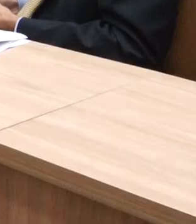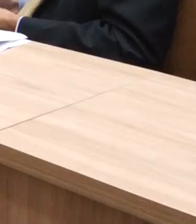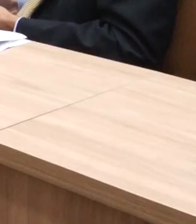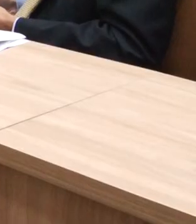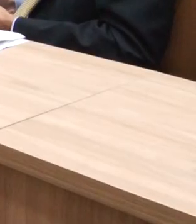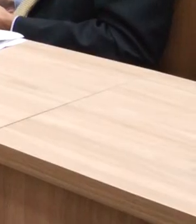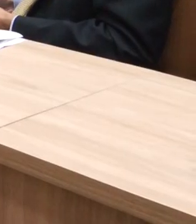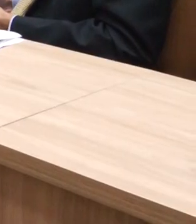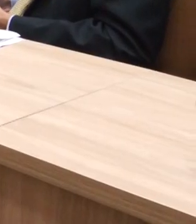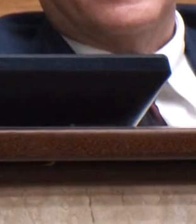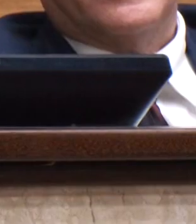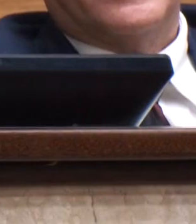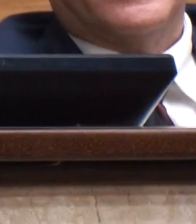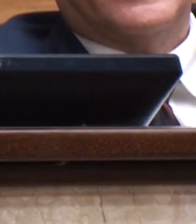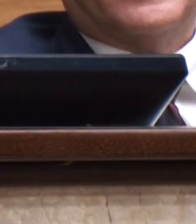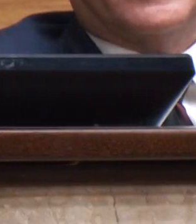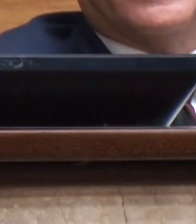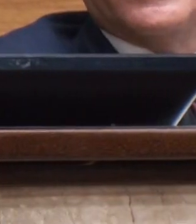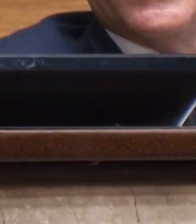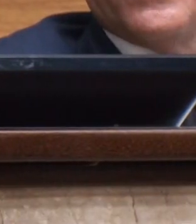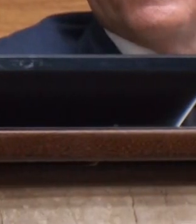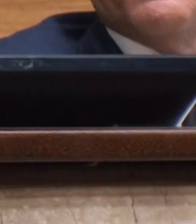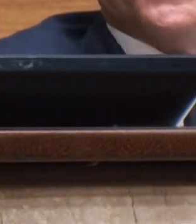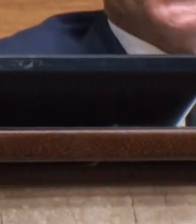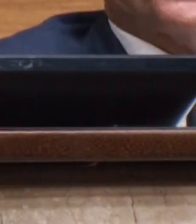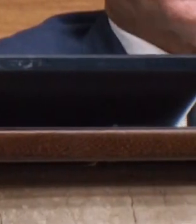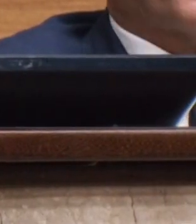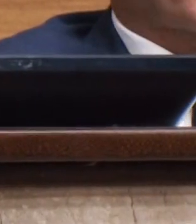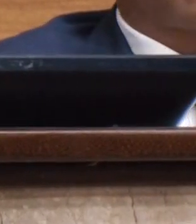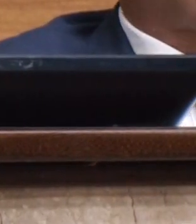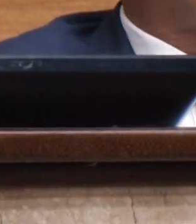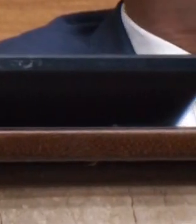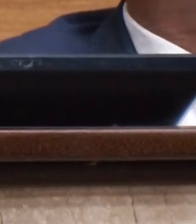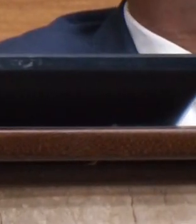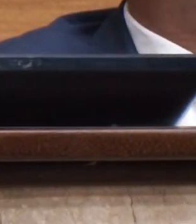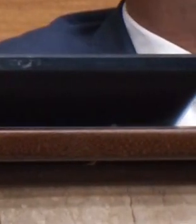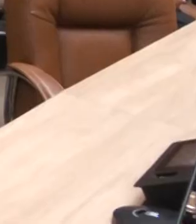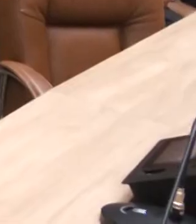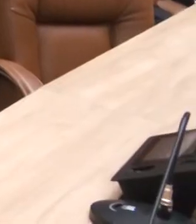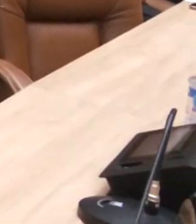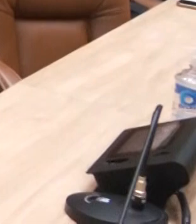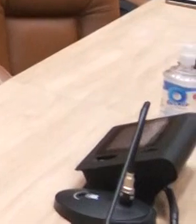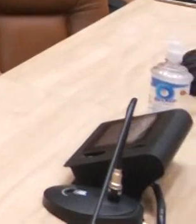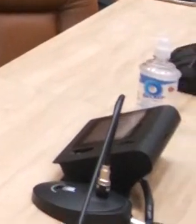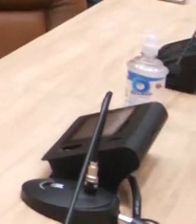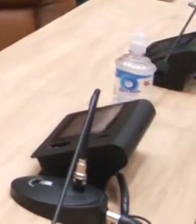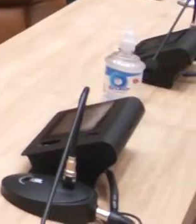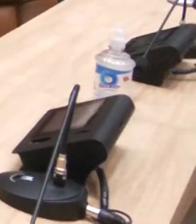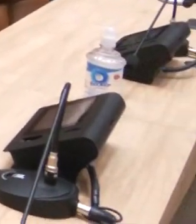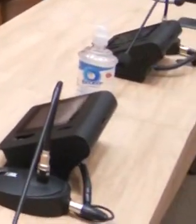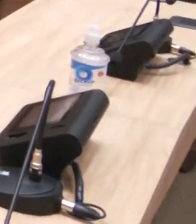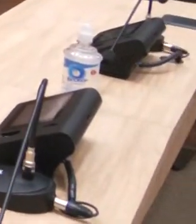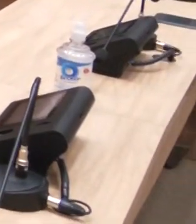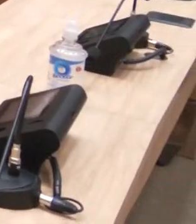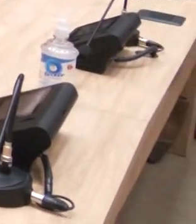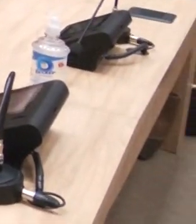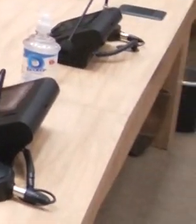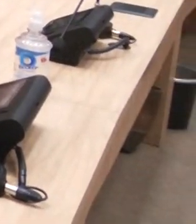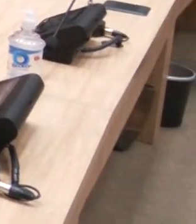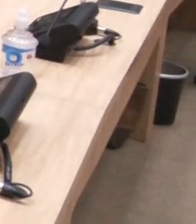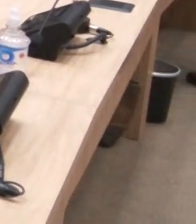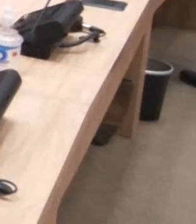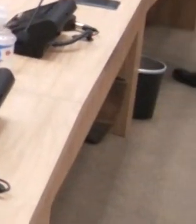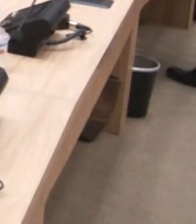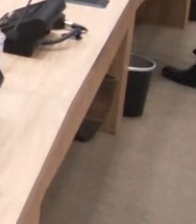chapa única, encabeçada pelo deputado Jefferson Andrade, do PSD, foi eleita por unanimidade, com os votos dos 23